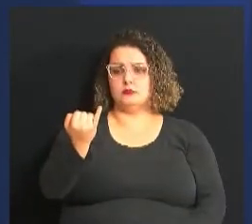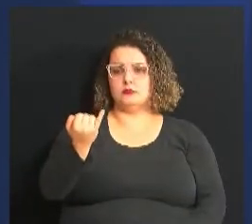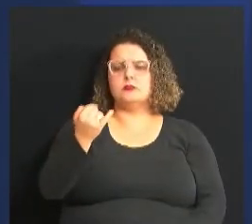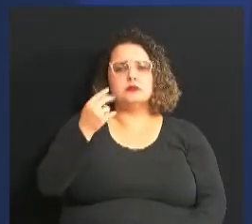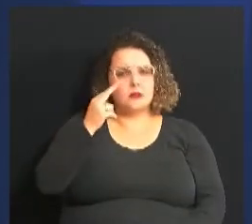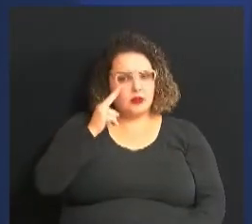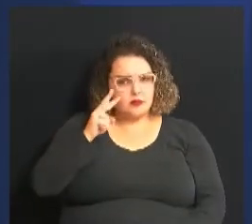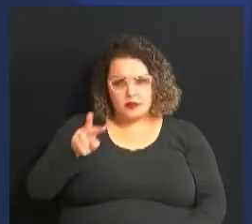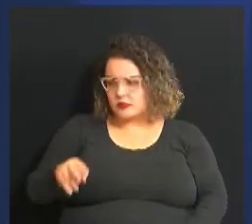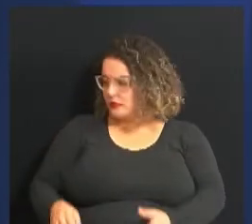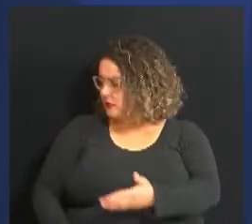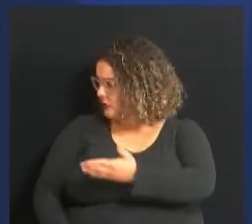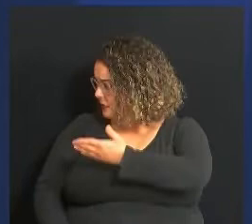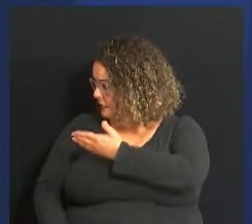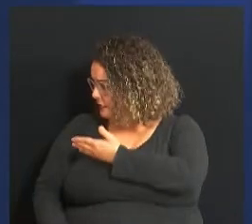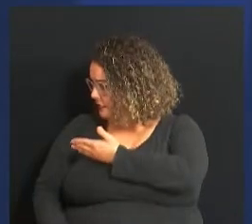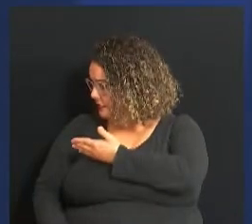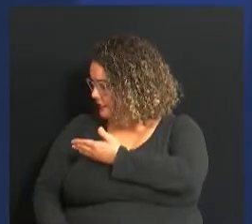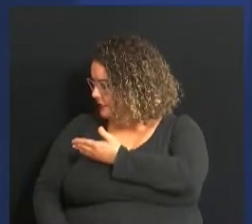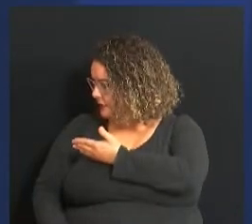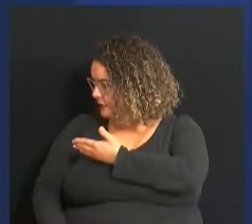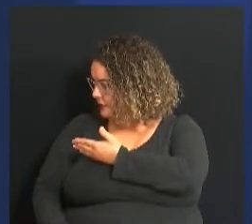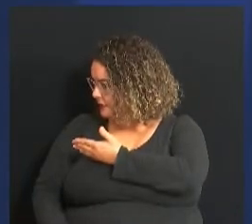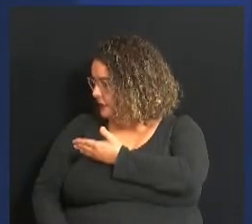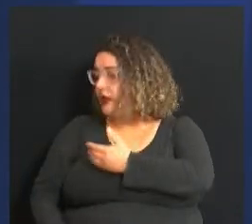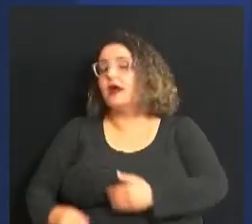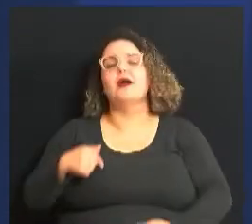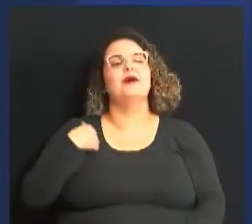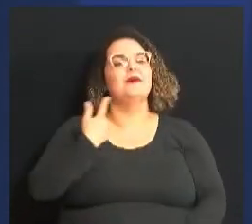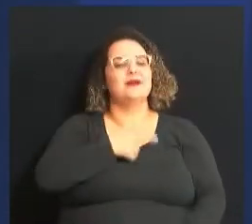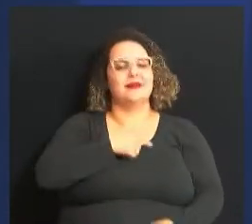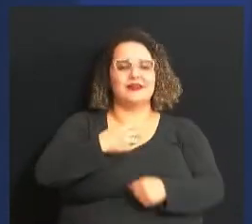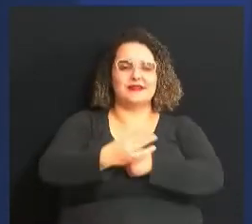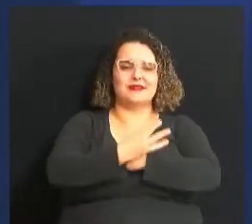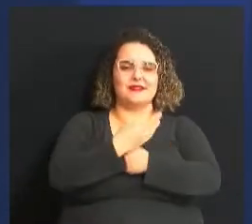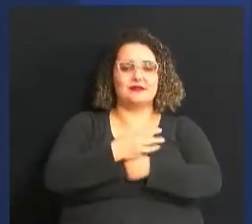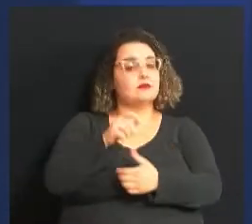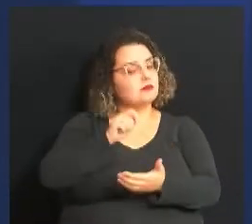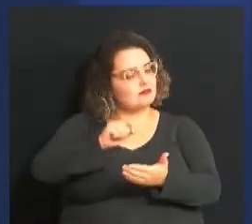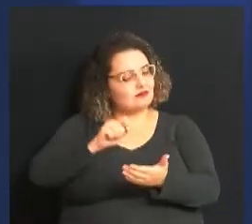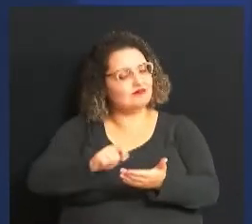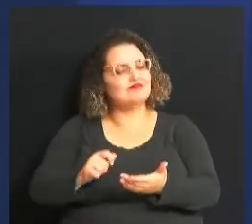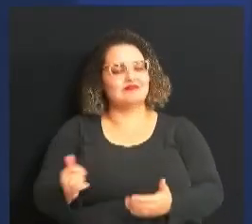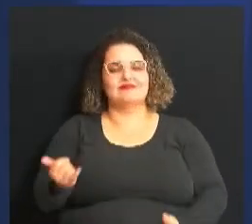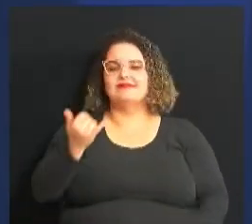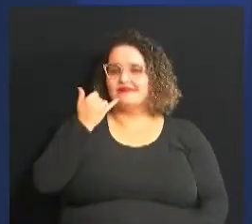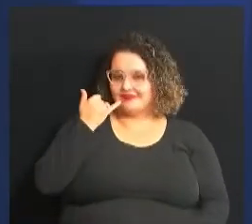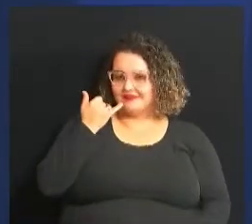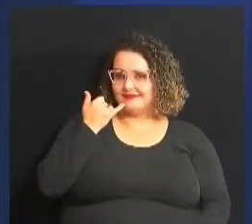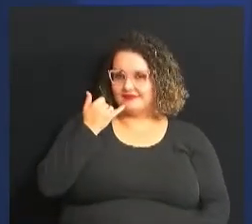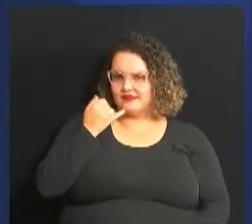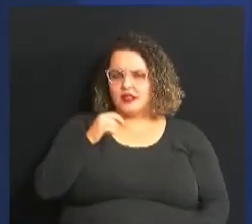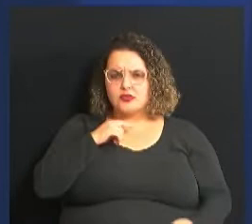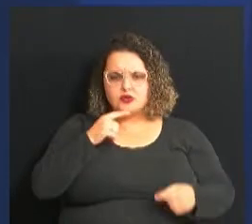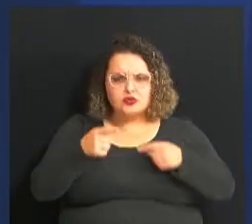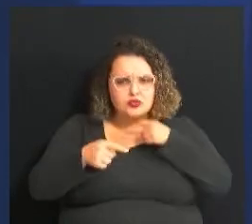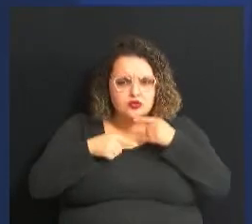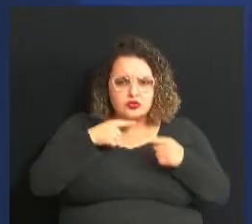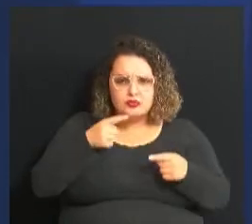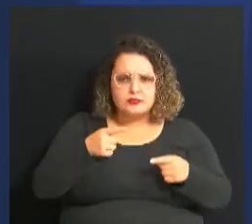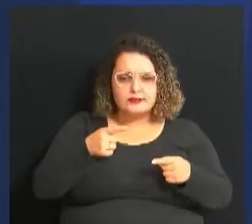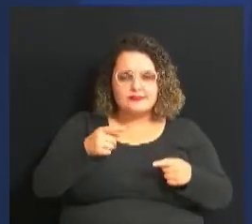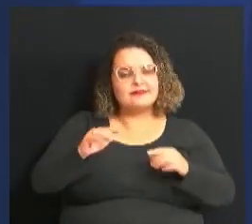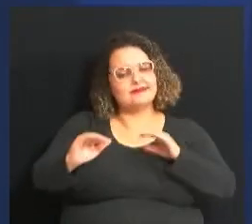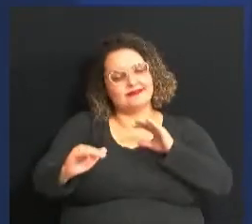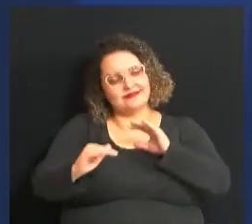número que está aparecendo agora no seu vídeo? É o nosso WhatsApp. Deixa ele anotado aí no seu celular. Surgiu alguma dúvida? Já manda